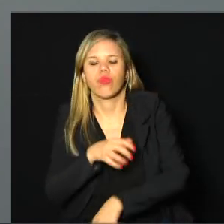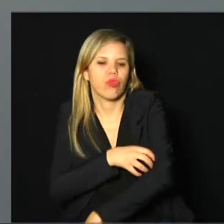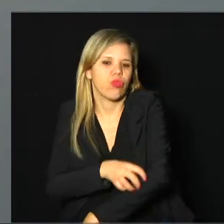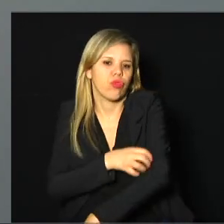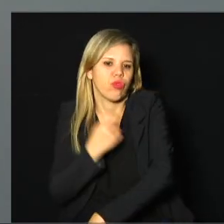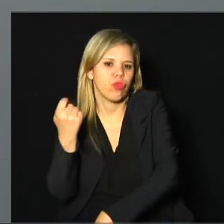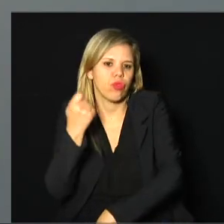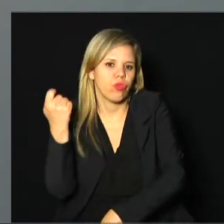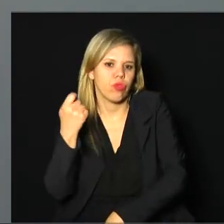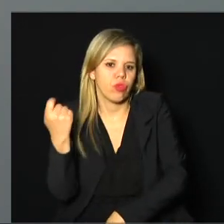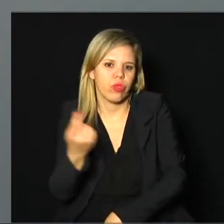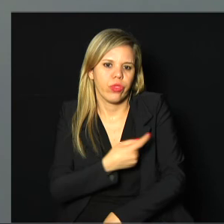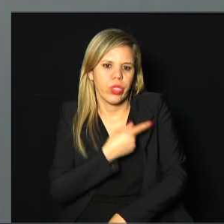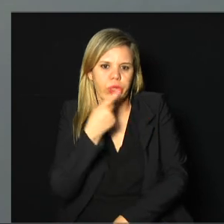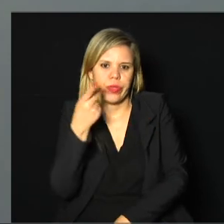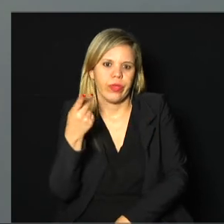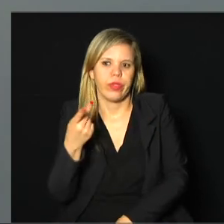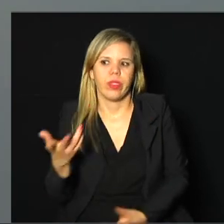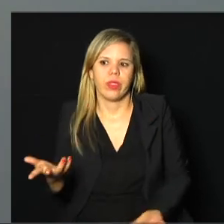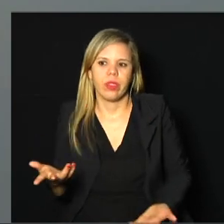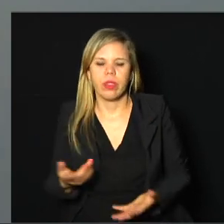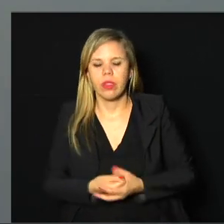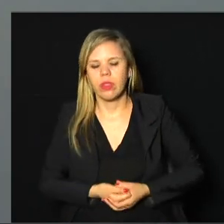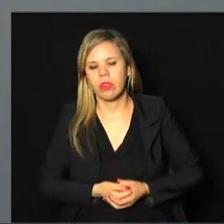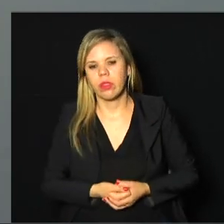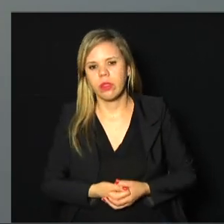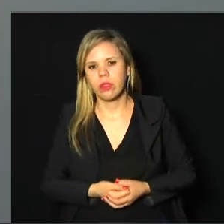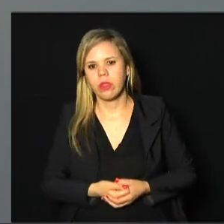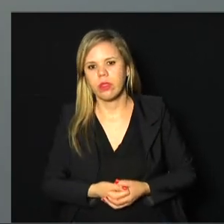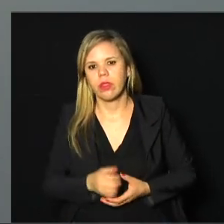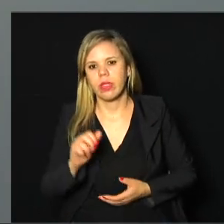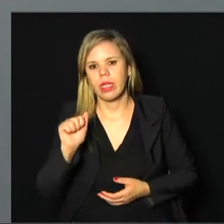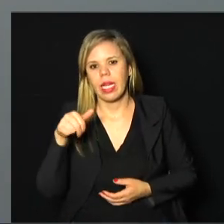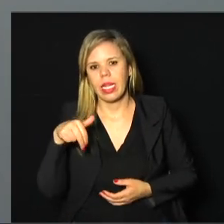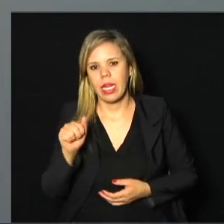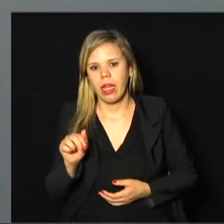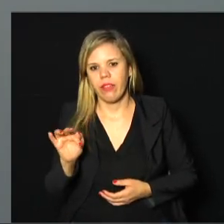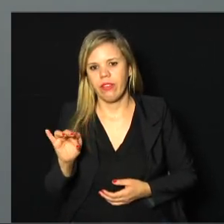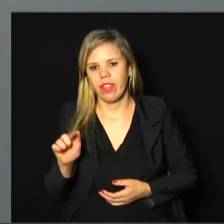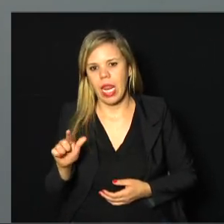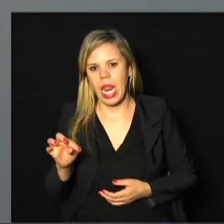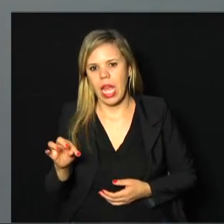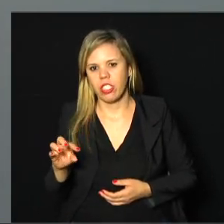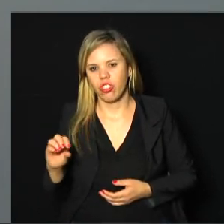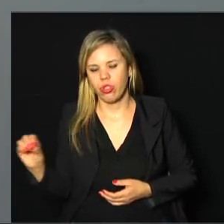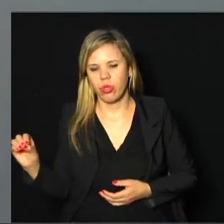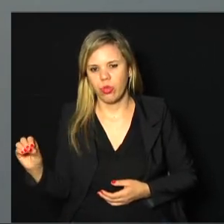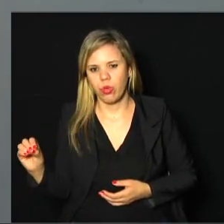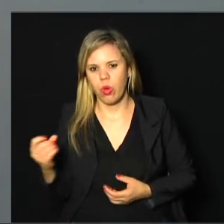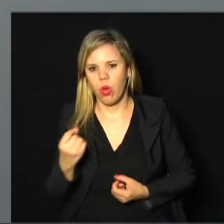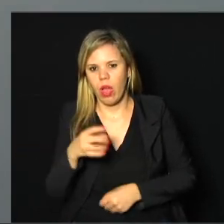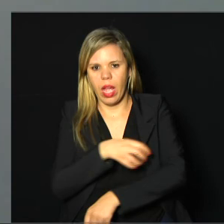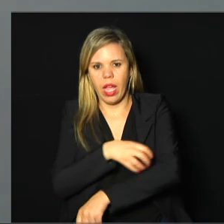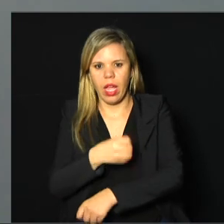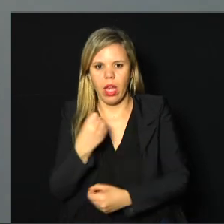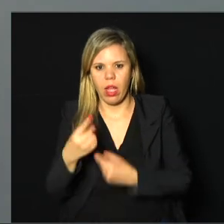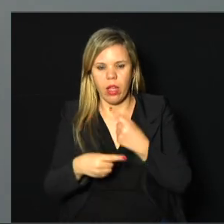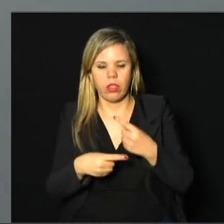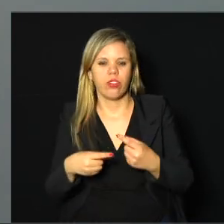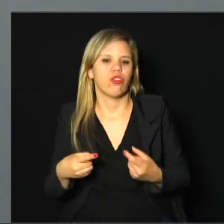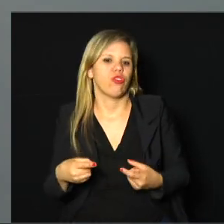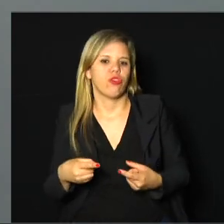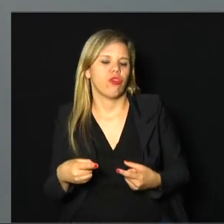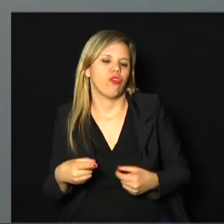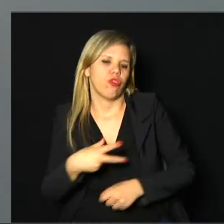quadro alérgico grave, que a gente fala até um choque, né, anafilático, que é por uma alergia a algum componente da vacina,